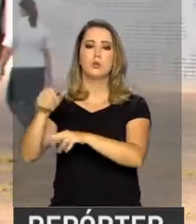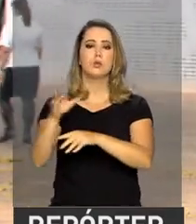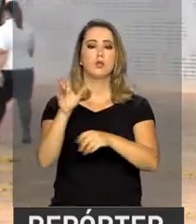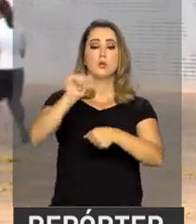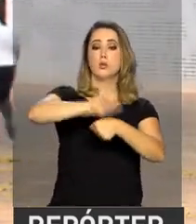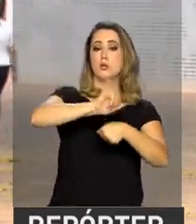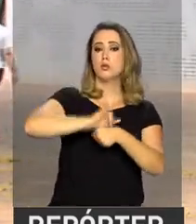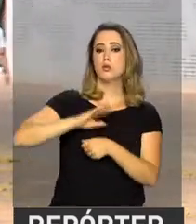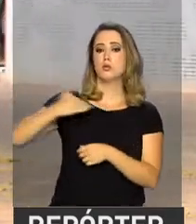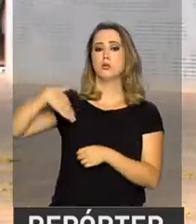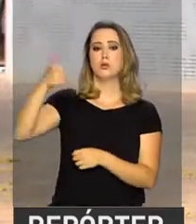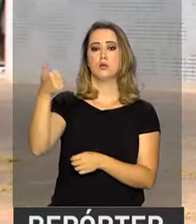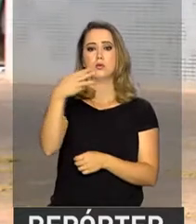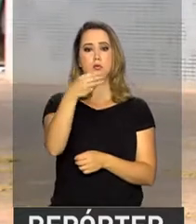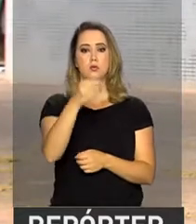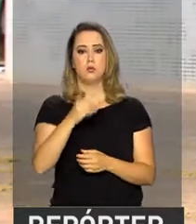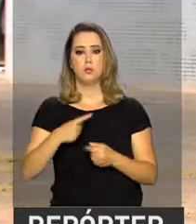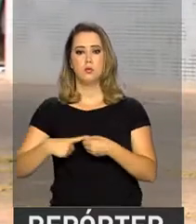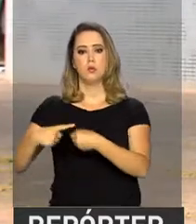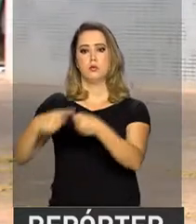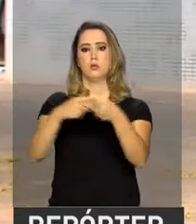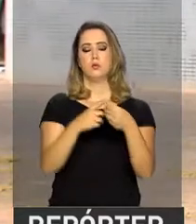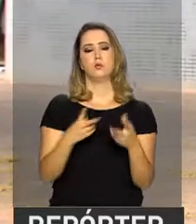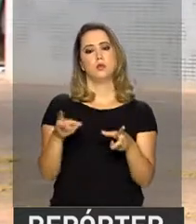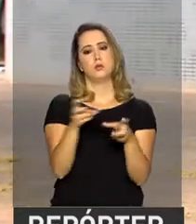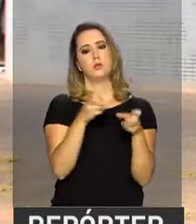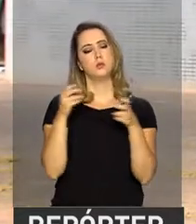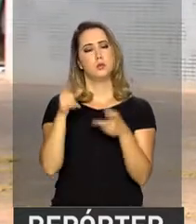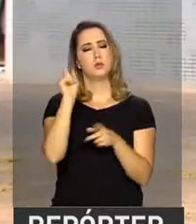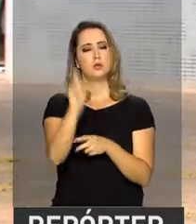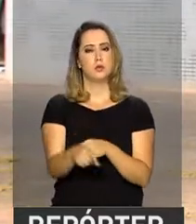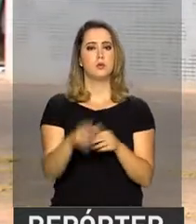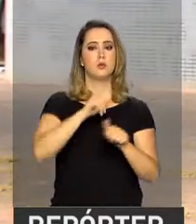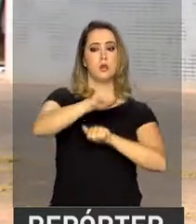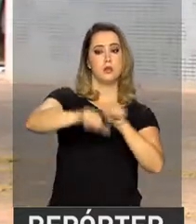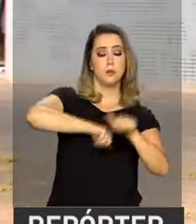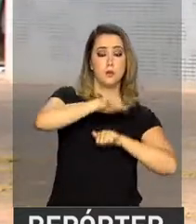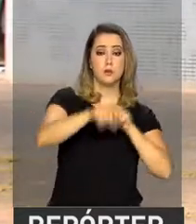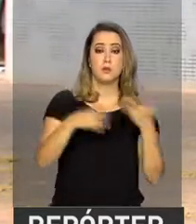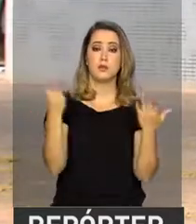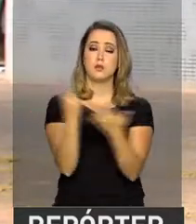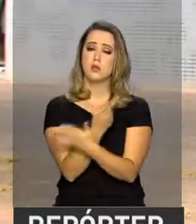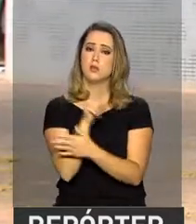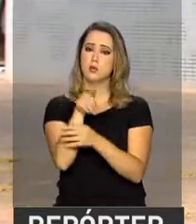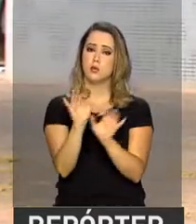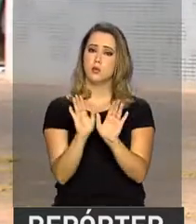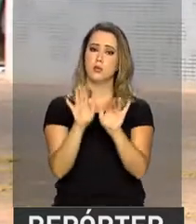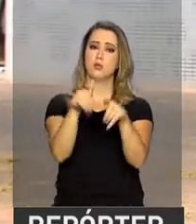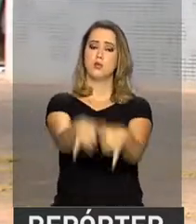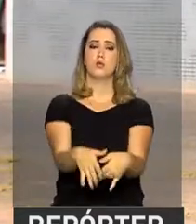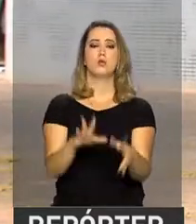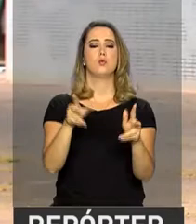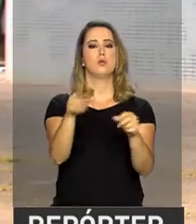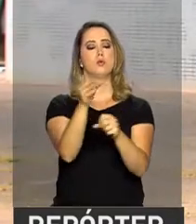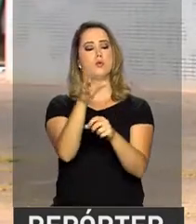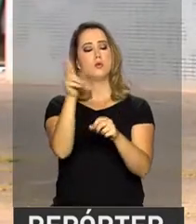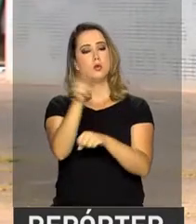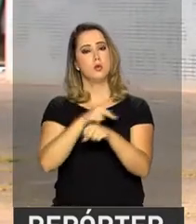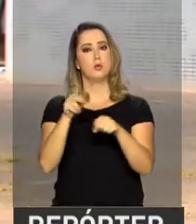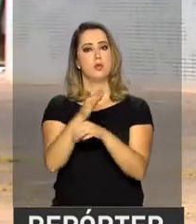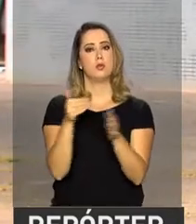e mais de 1.300 municípios. A expectativa é que essa transição seja concluída em todo o país